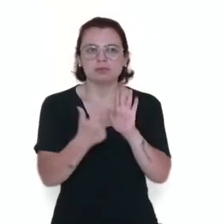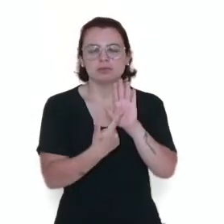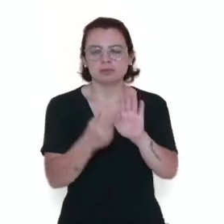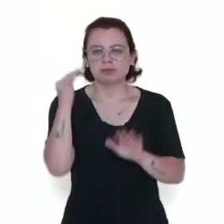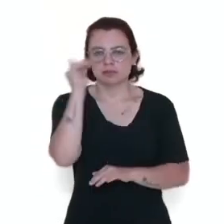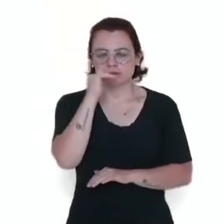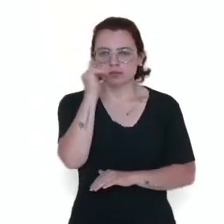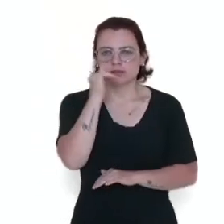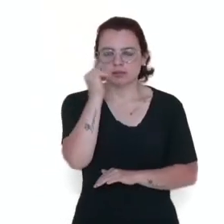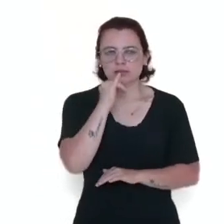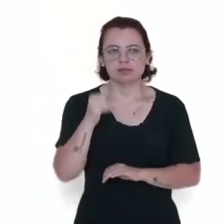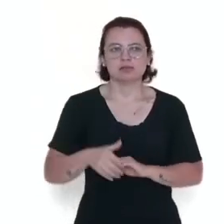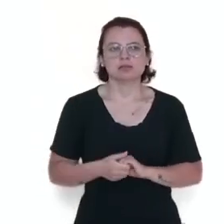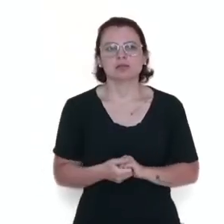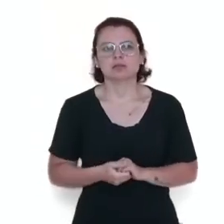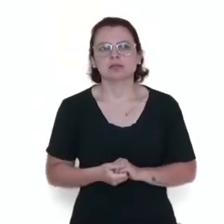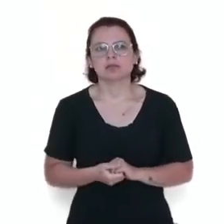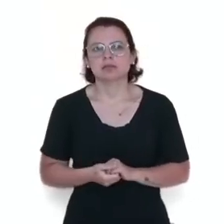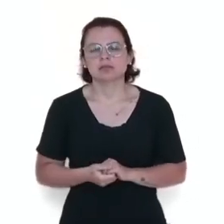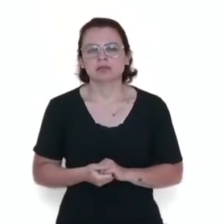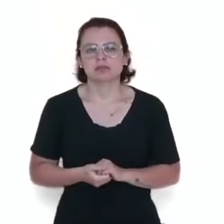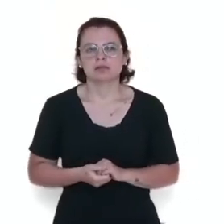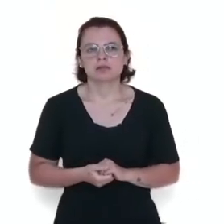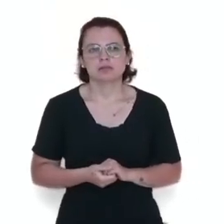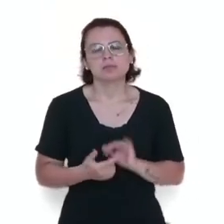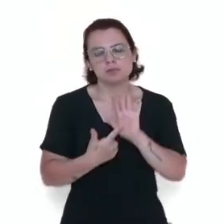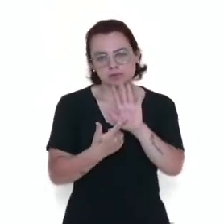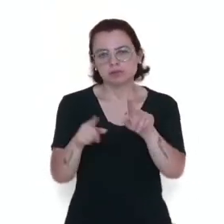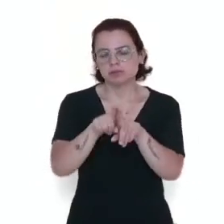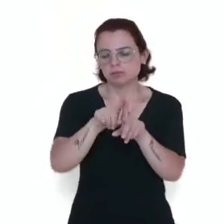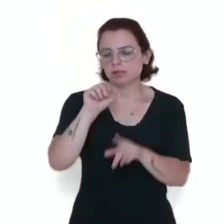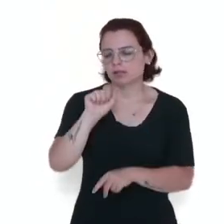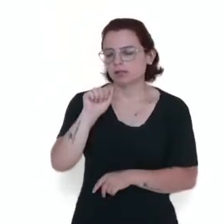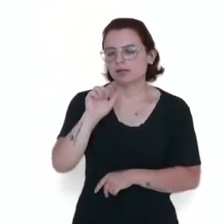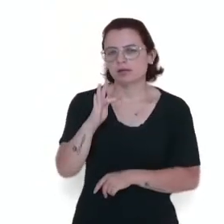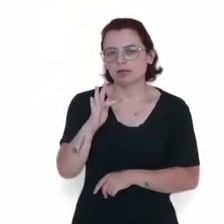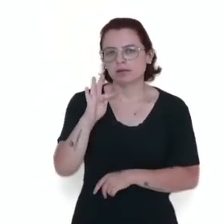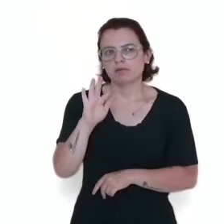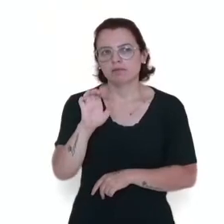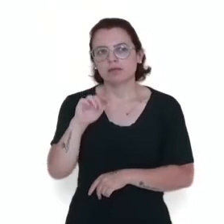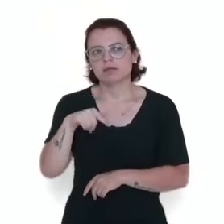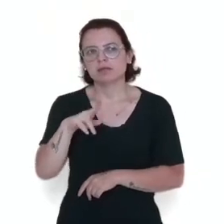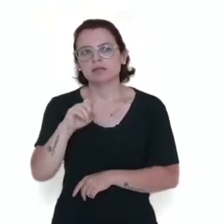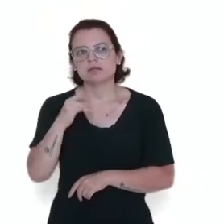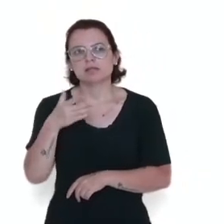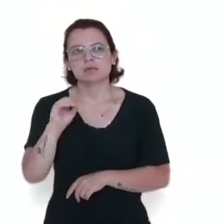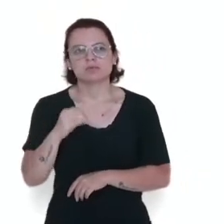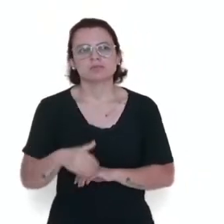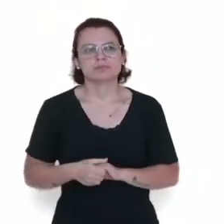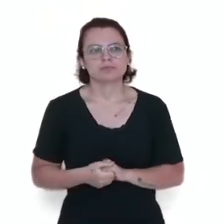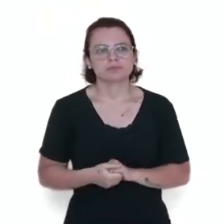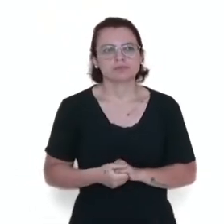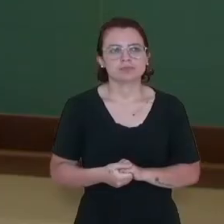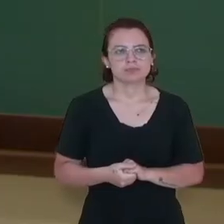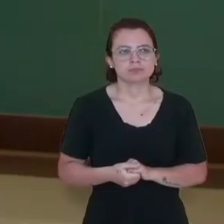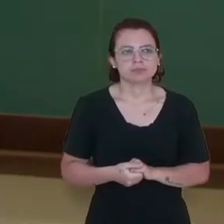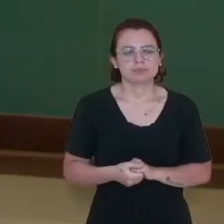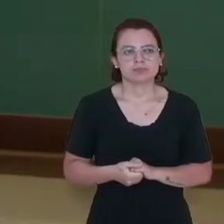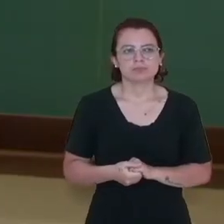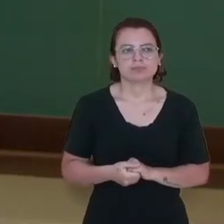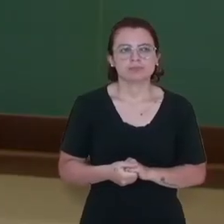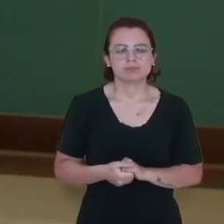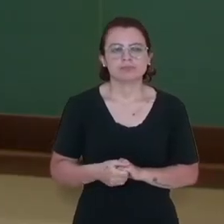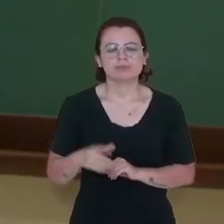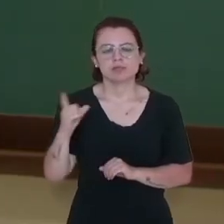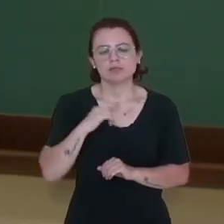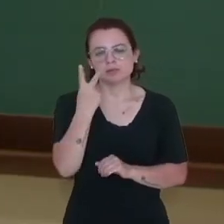né, a posição do Iraque, e o Afeganistão também, que é a continuação aí dessa situação. Foram duas guerras, claro, separadas,